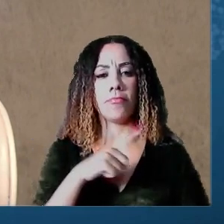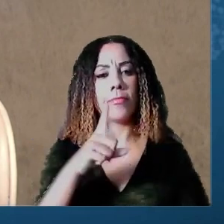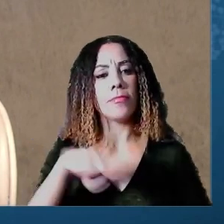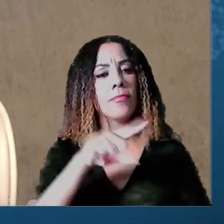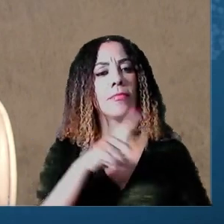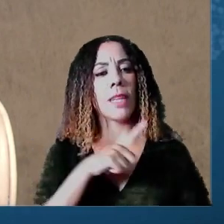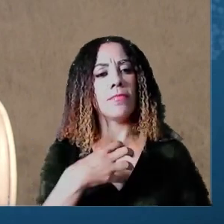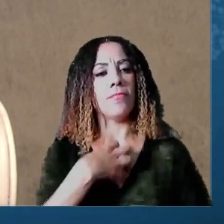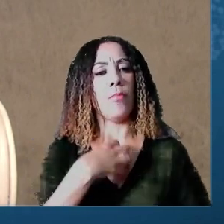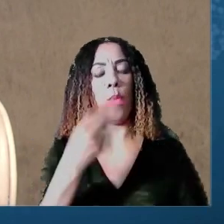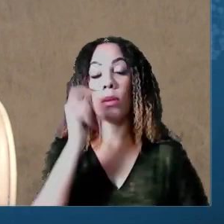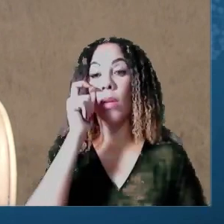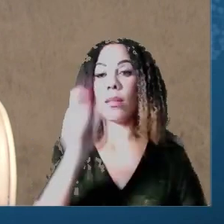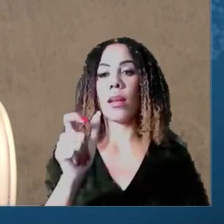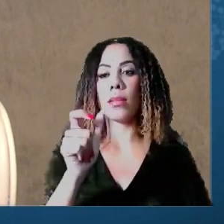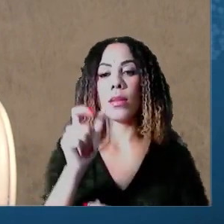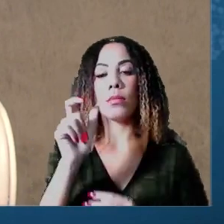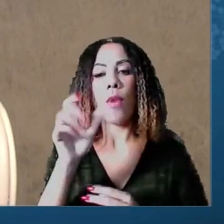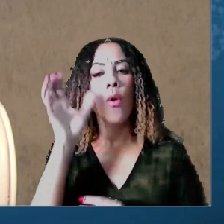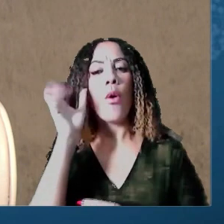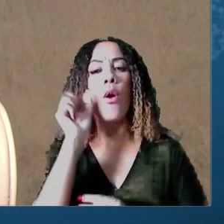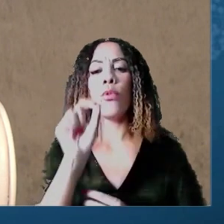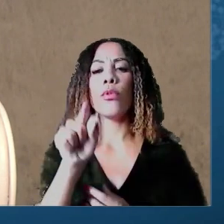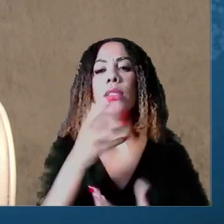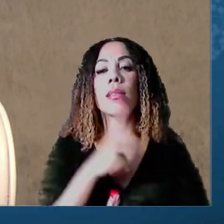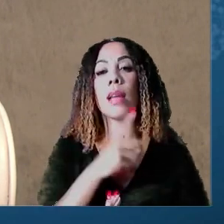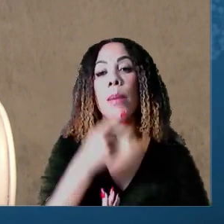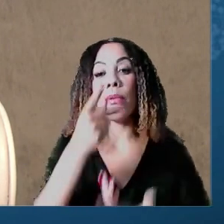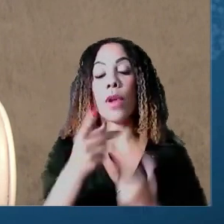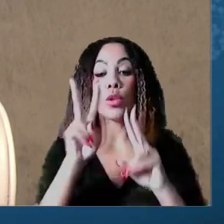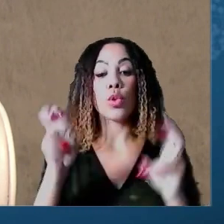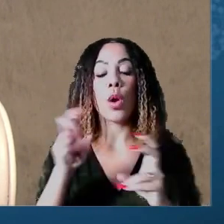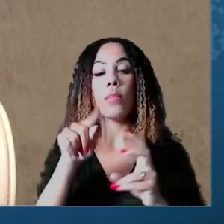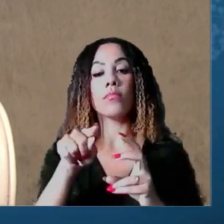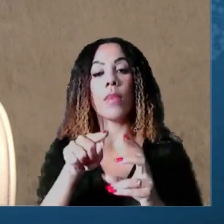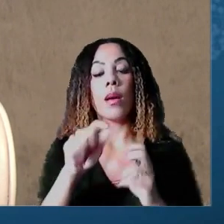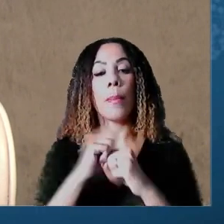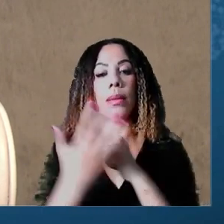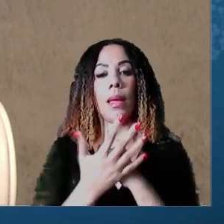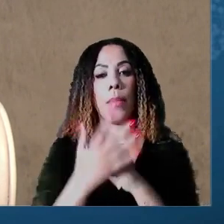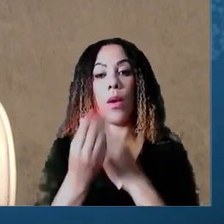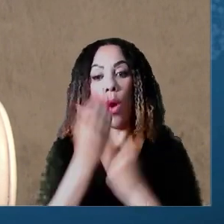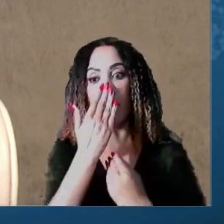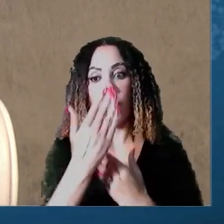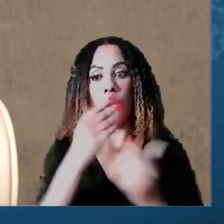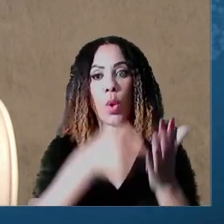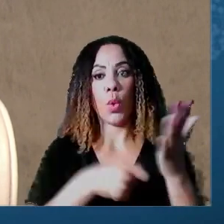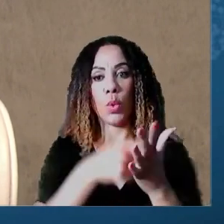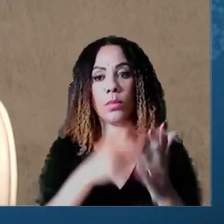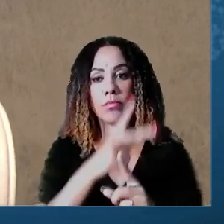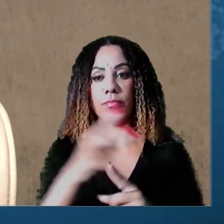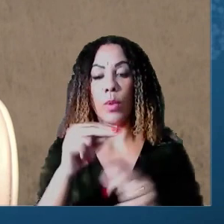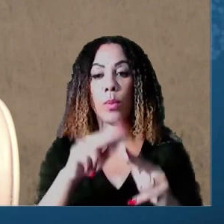muito interessados em escutar o que você tem a dizer sobre as linhas de frente na luta contra a pandemia. O caso da